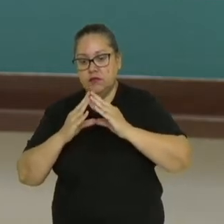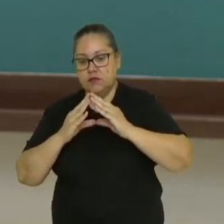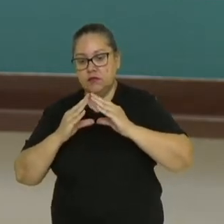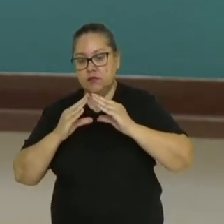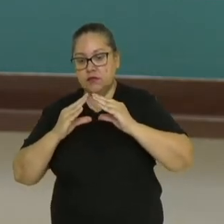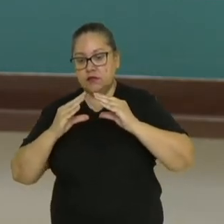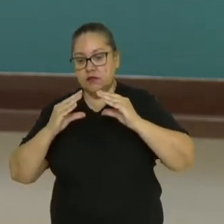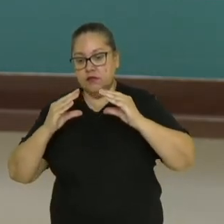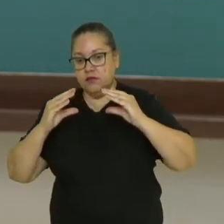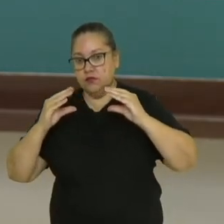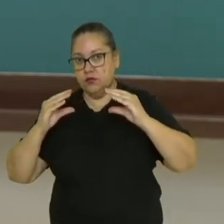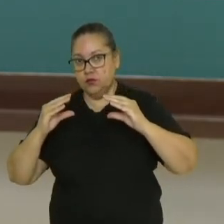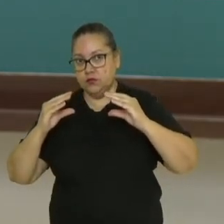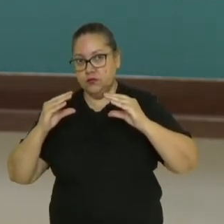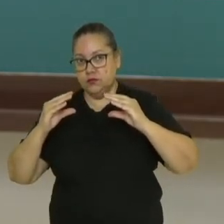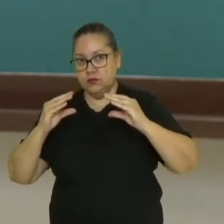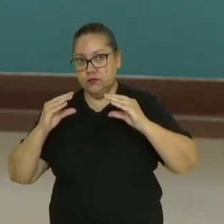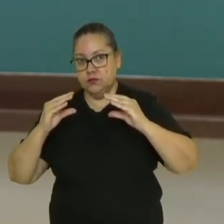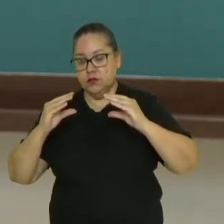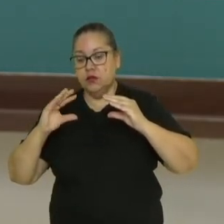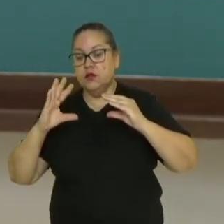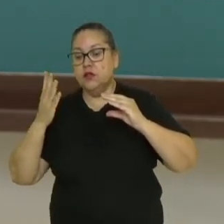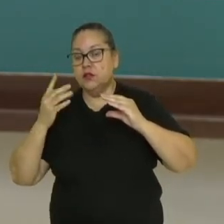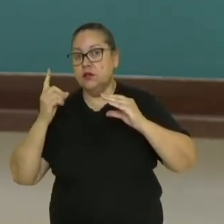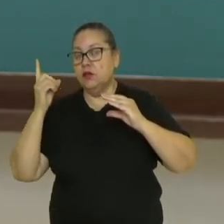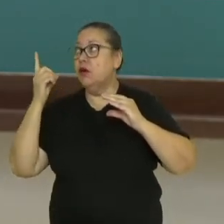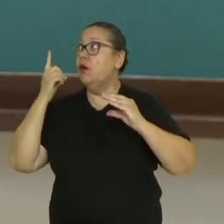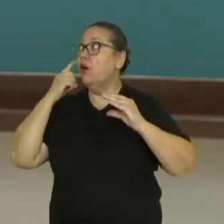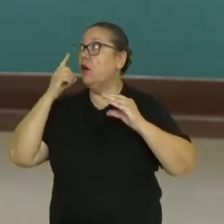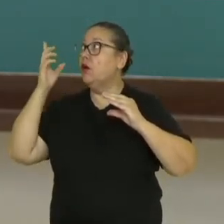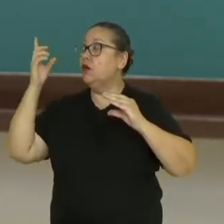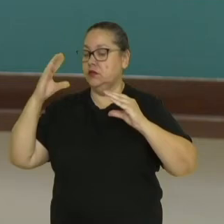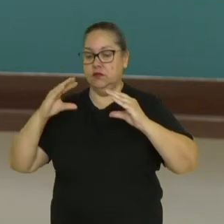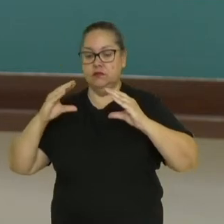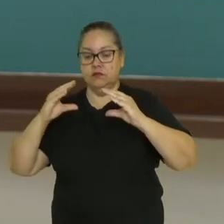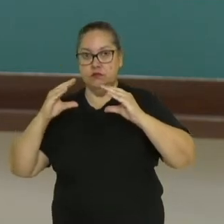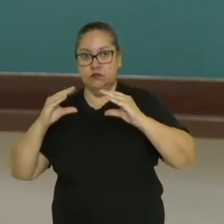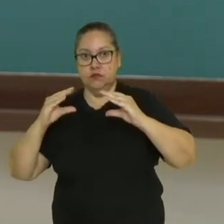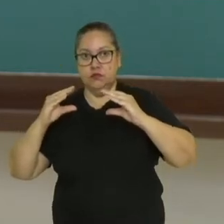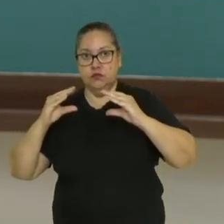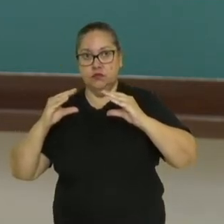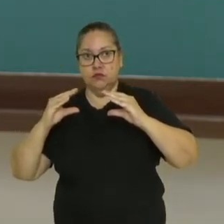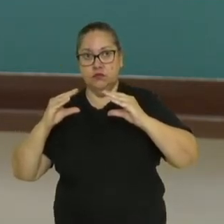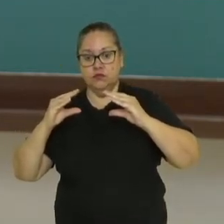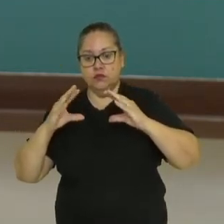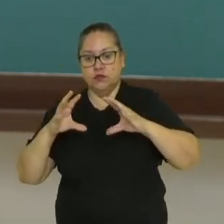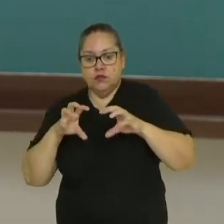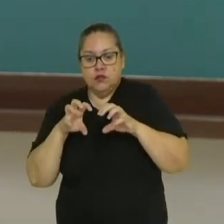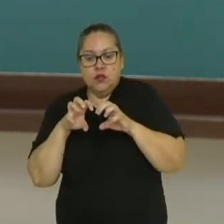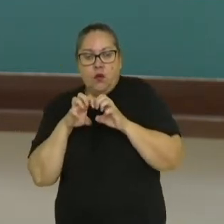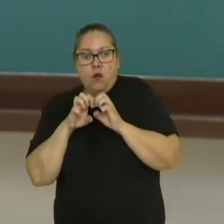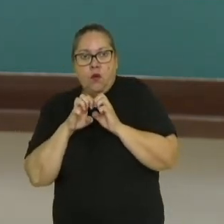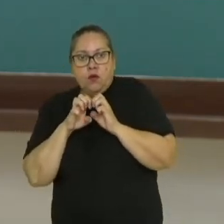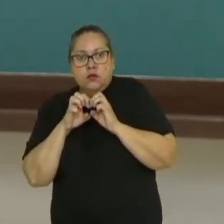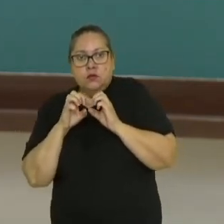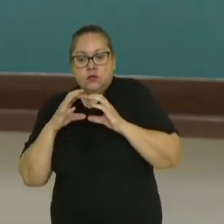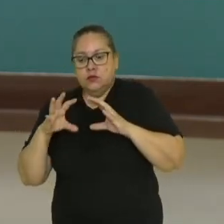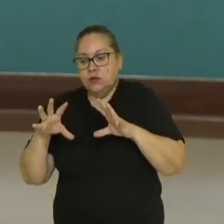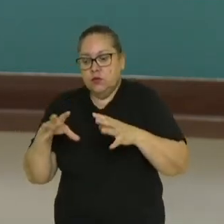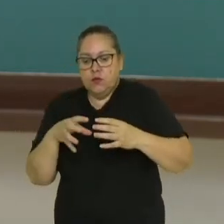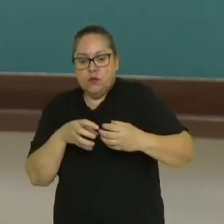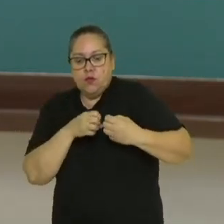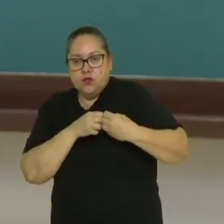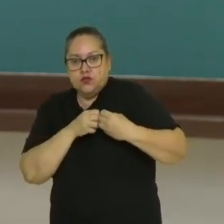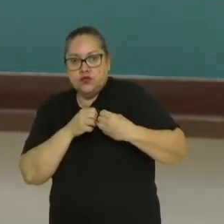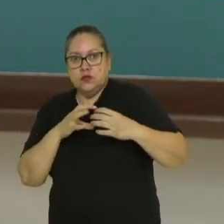do quê? Dos cromossomos. Olha o que acontece aqui, ó. A fibra do fuso, ele se encolhe, então eles puxam,